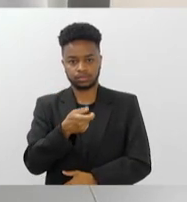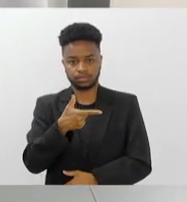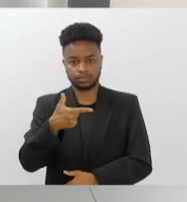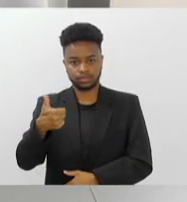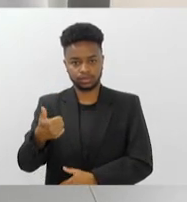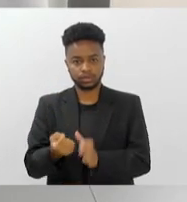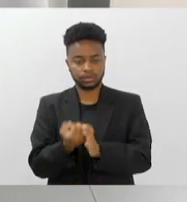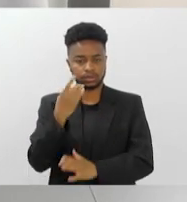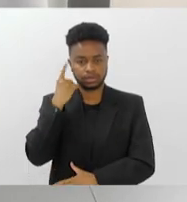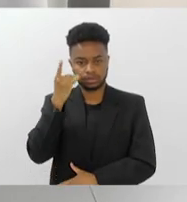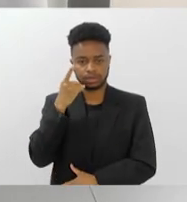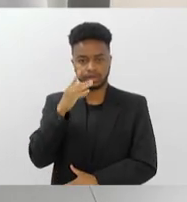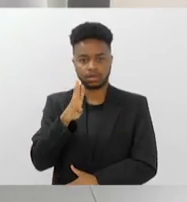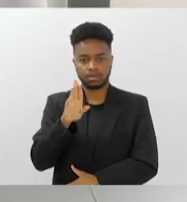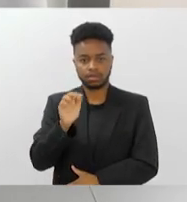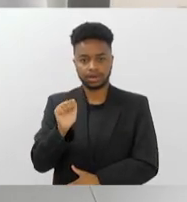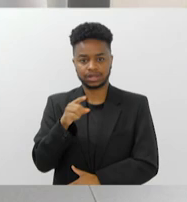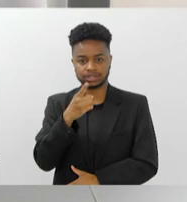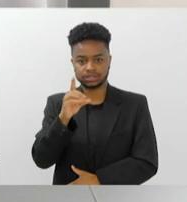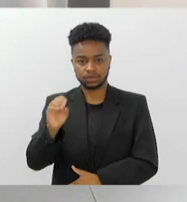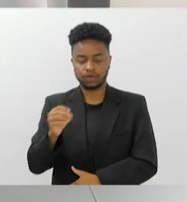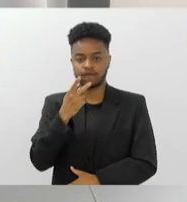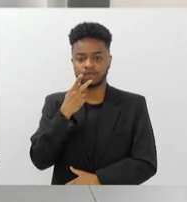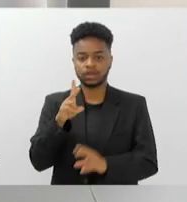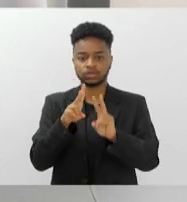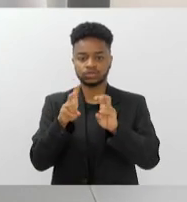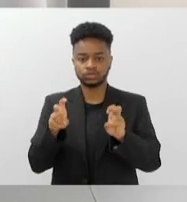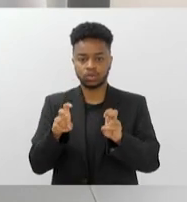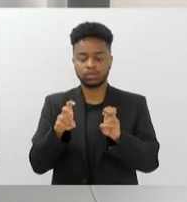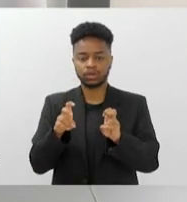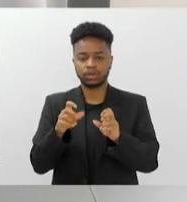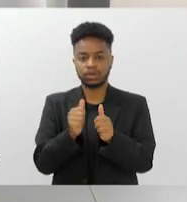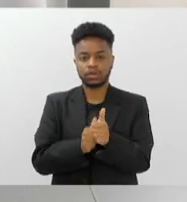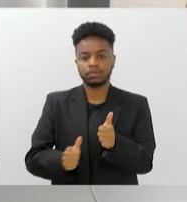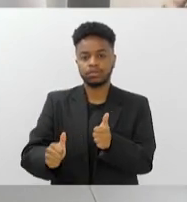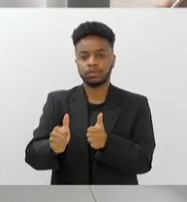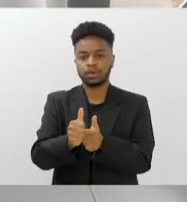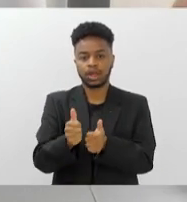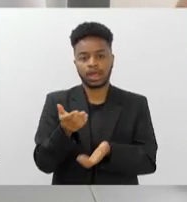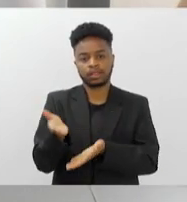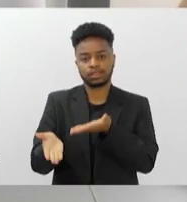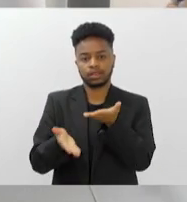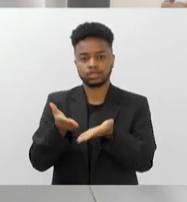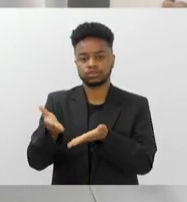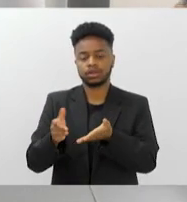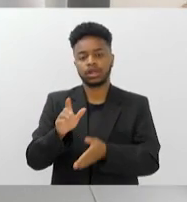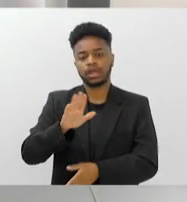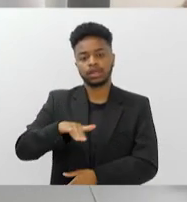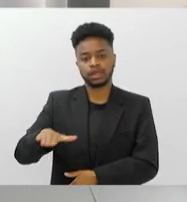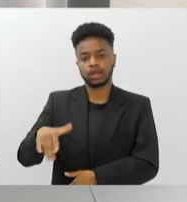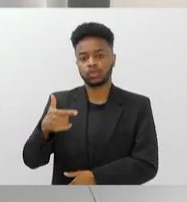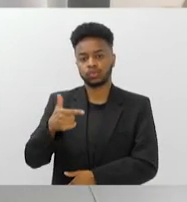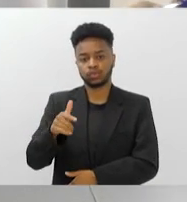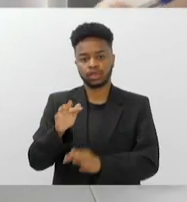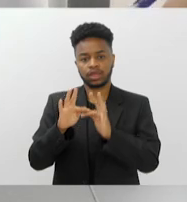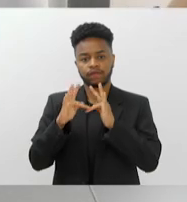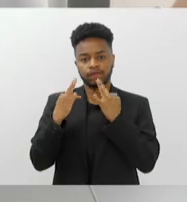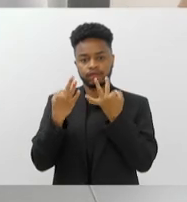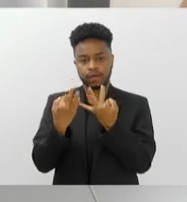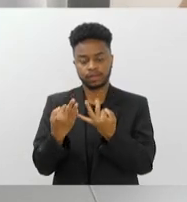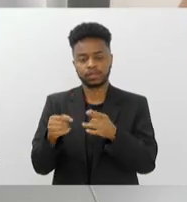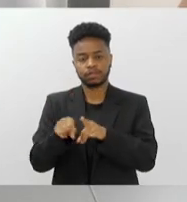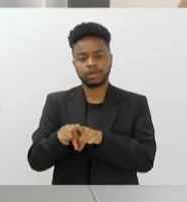Brazão, que dispõe sobre a prioridade de atendimento aos órfãos e abrigados egressos de